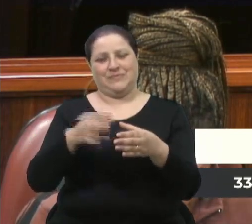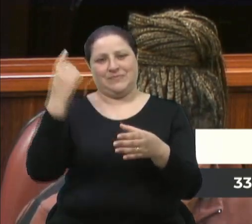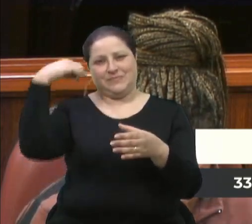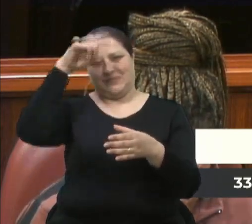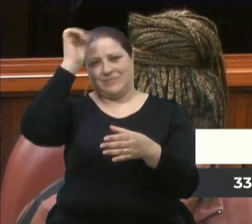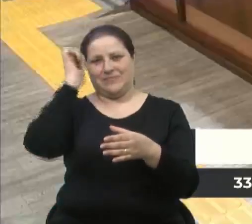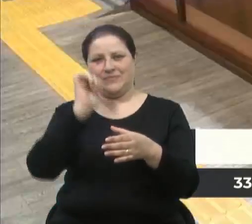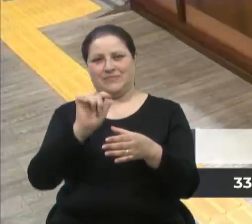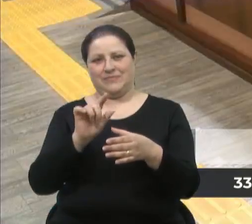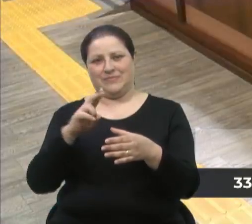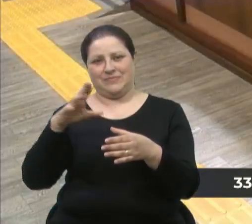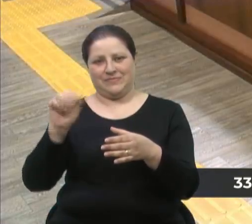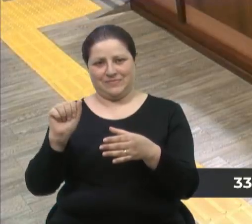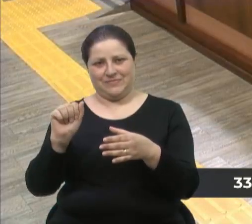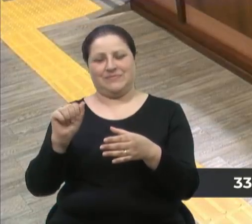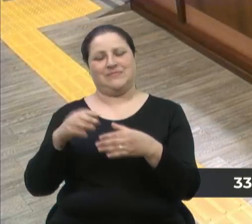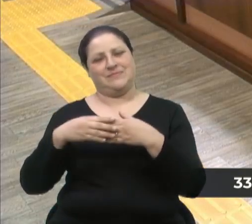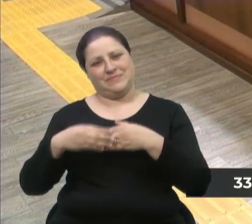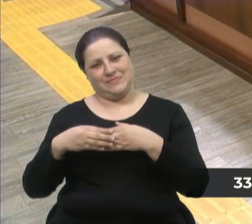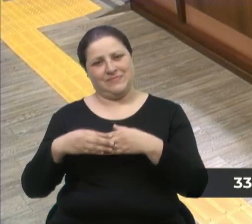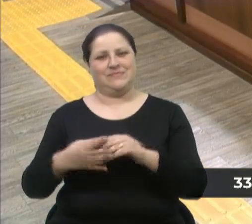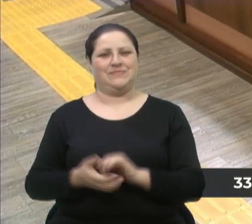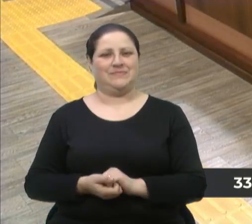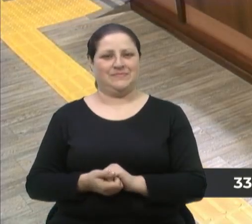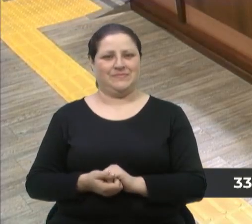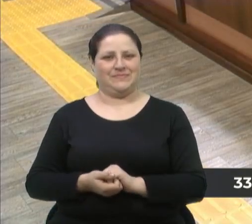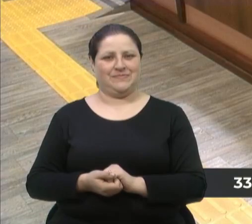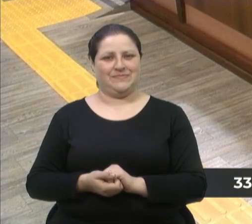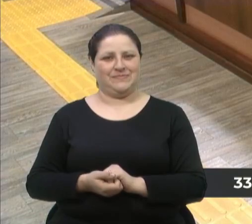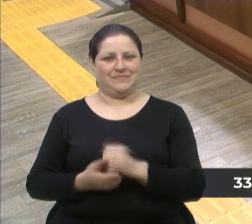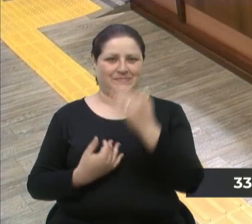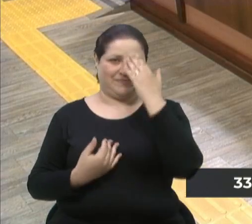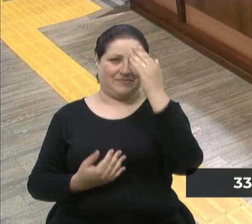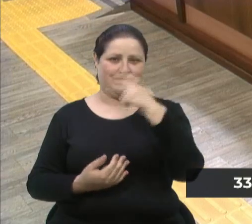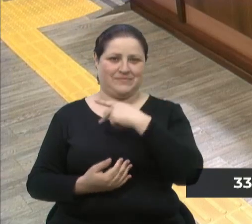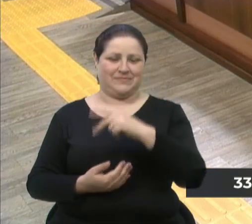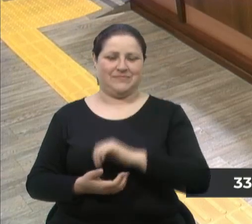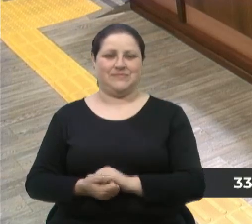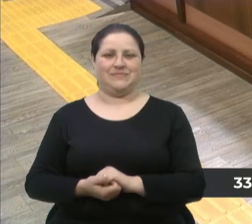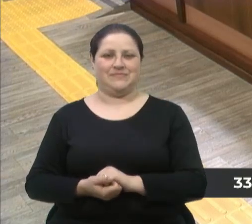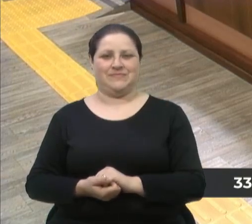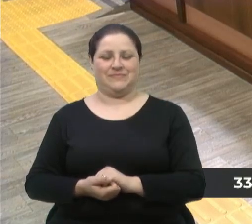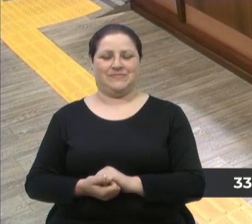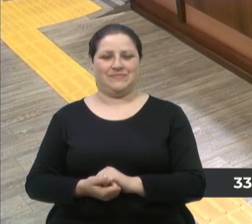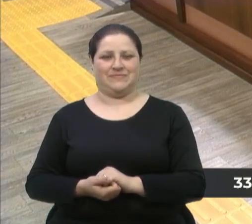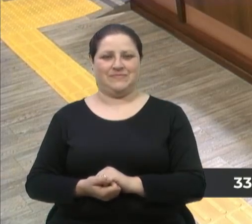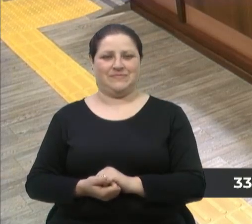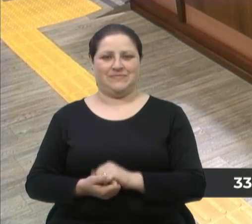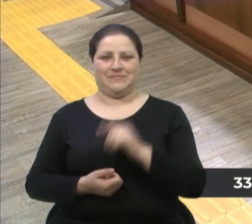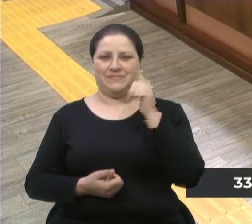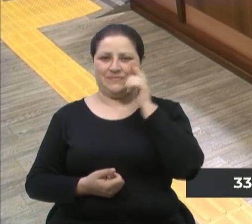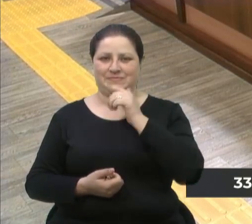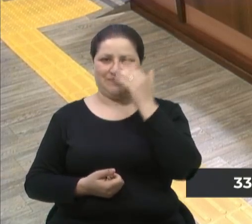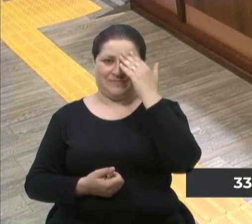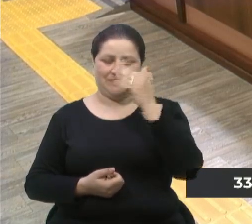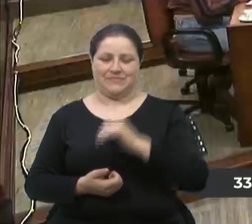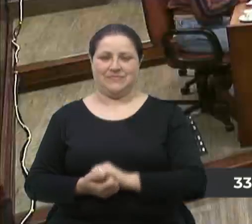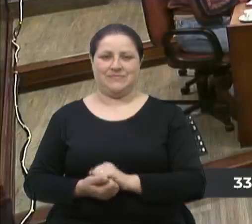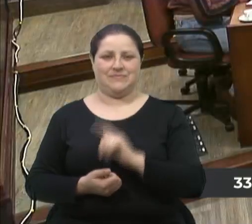presidente. Obrigado, vereador Lucas Caranhato. Com a palavra, o vereador